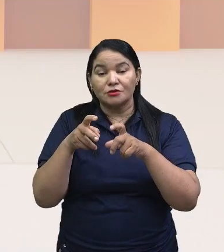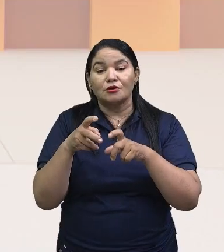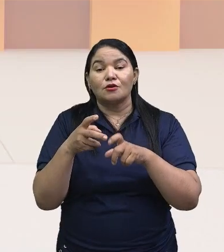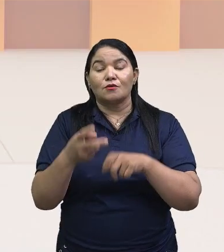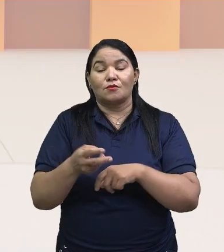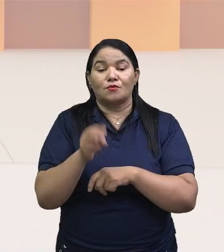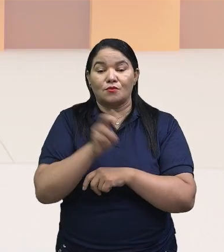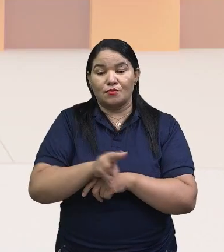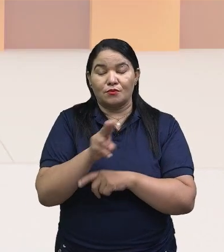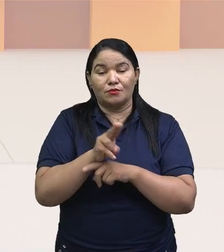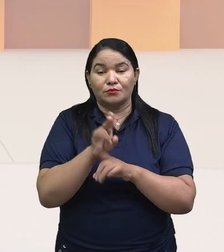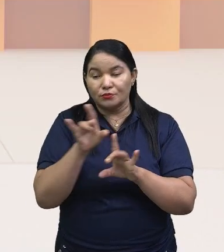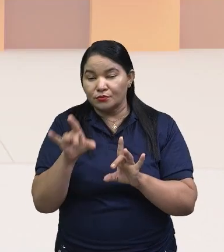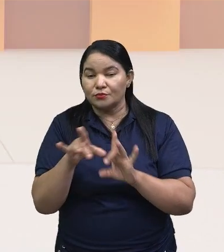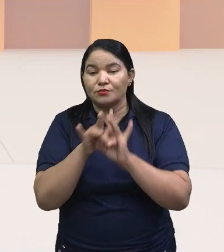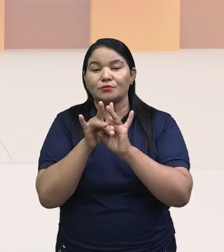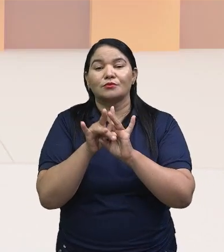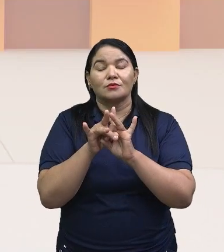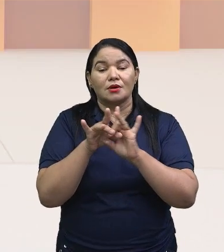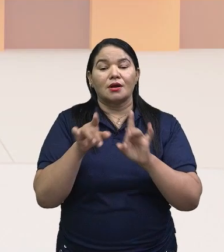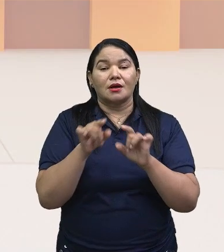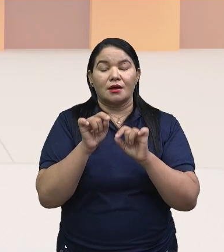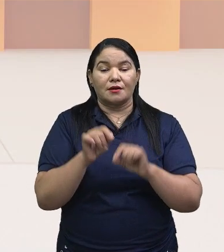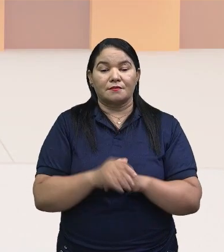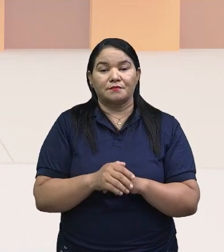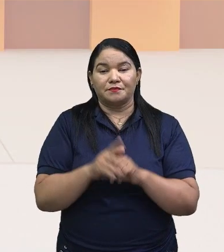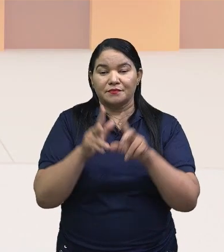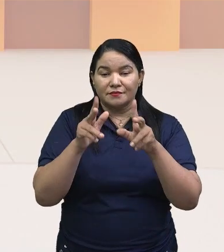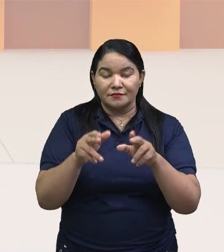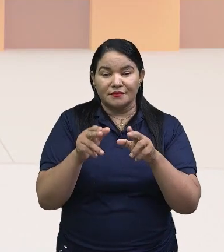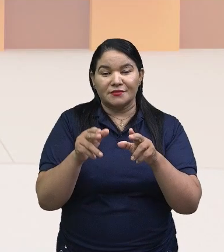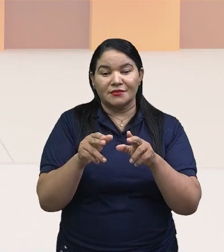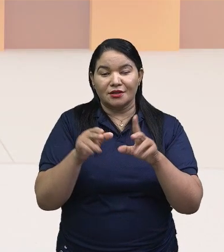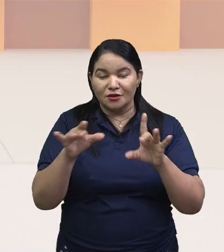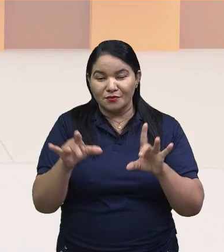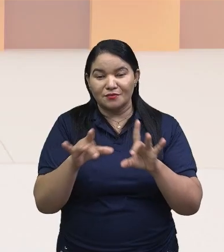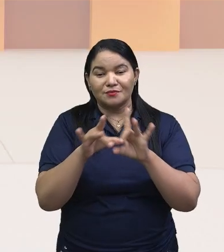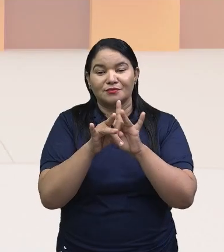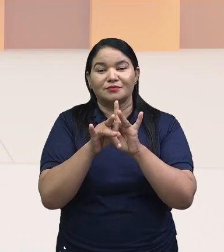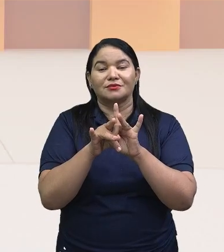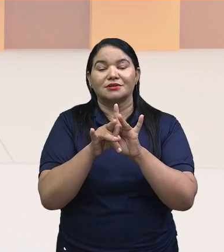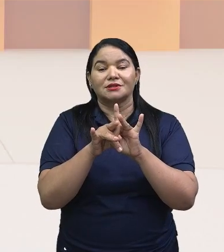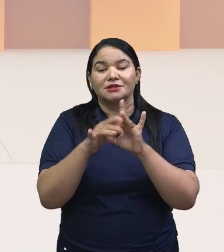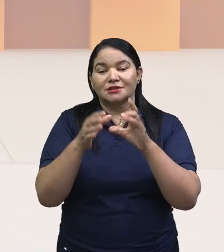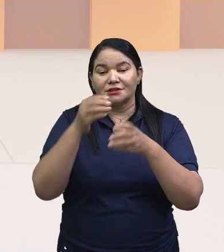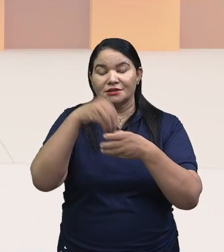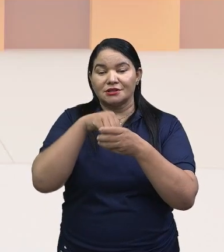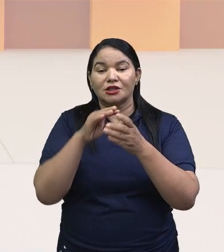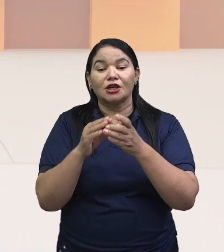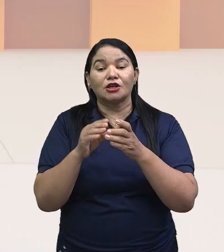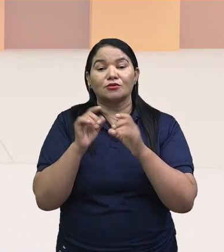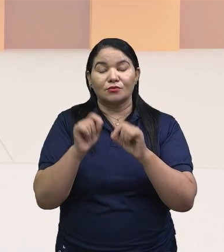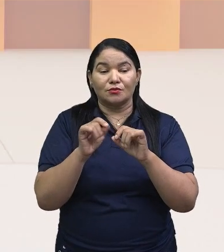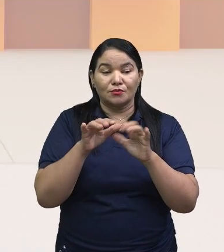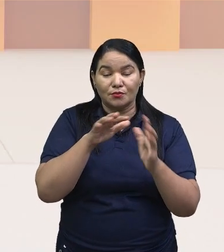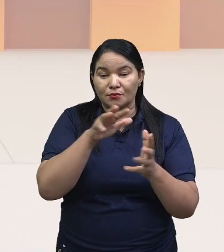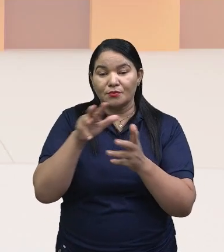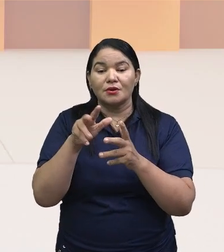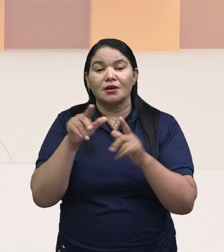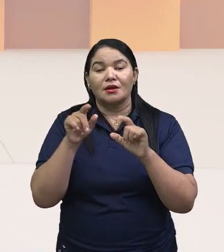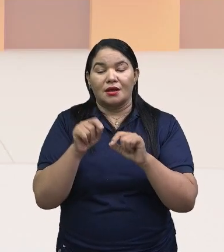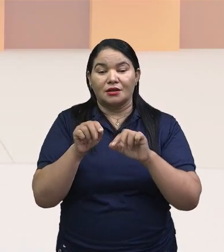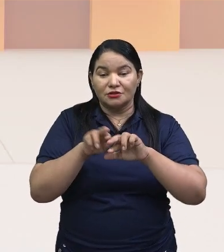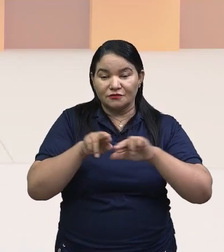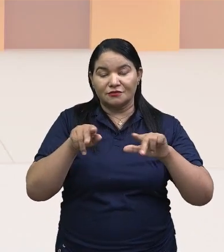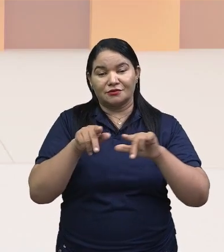forma completamente harmônica. Eles são como se fosse uma coisa só dentro dessa cosmovisão. Não existe essa diferença,